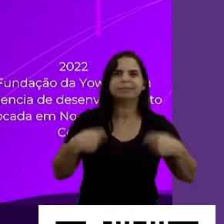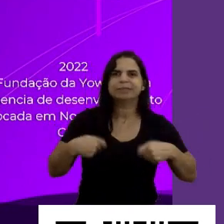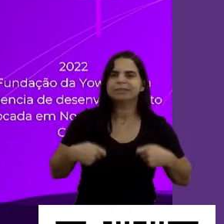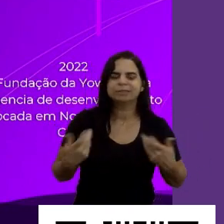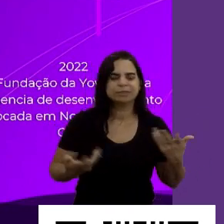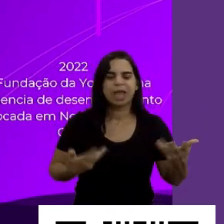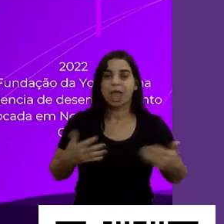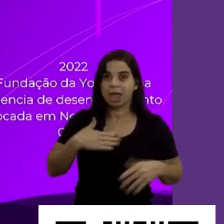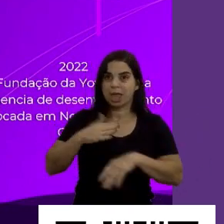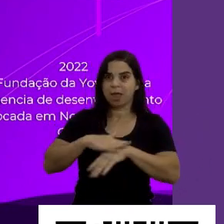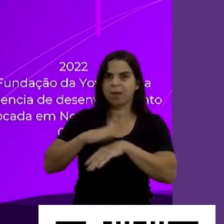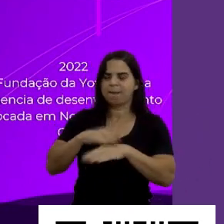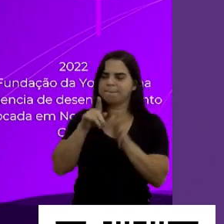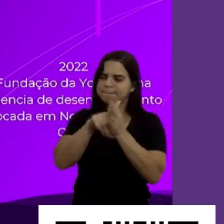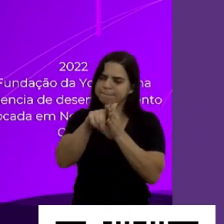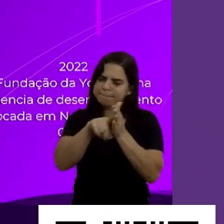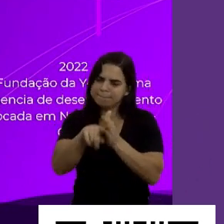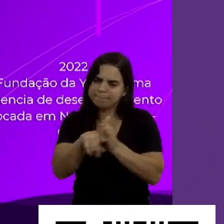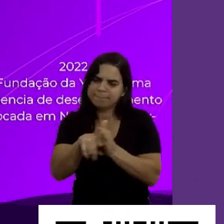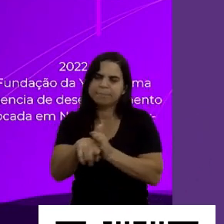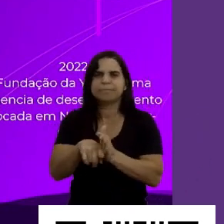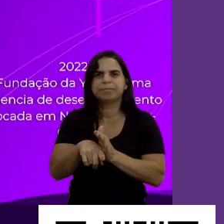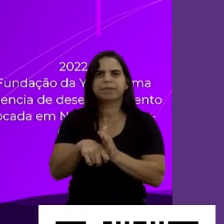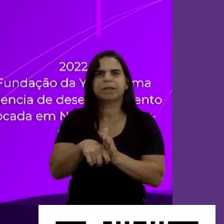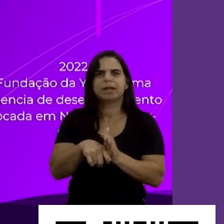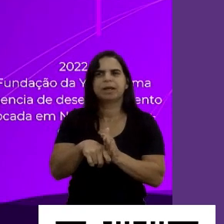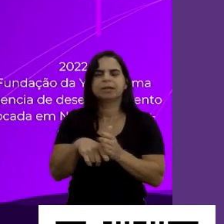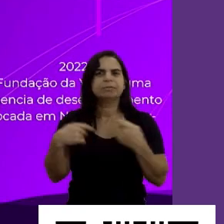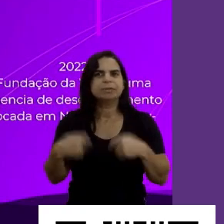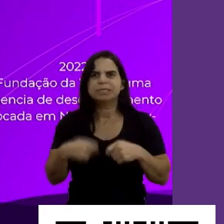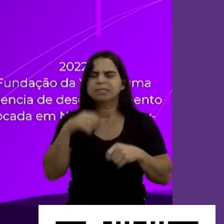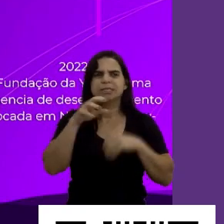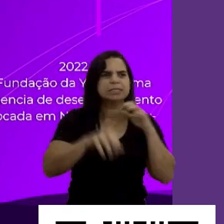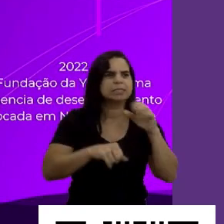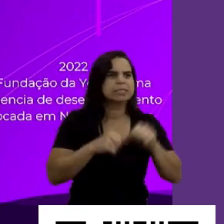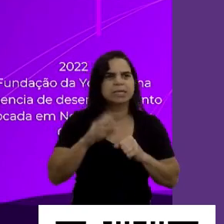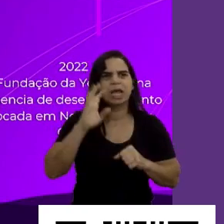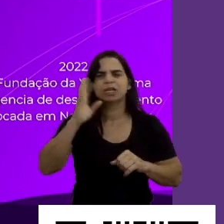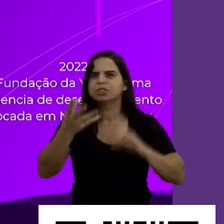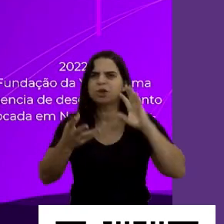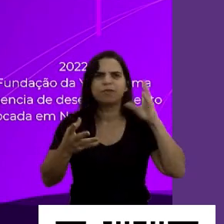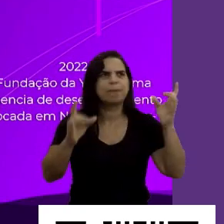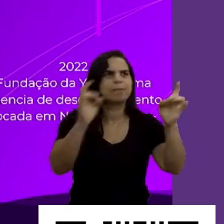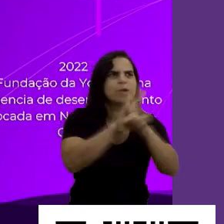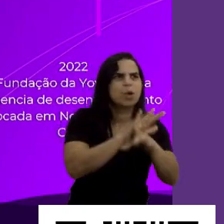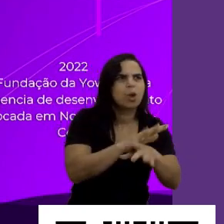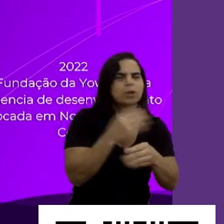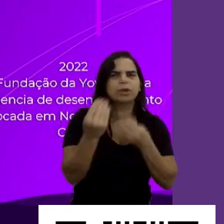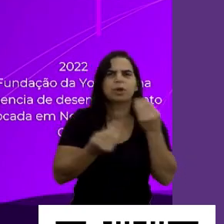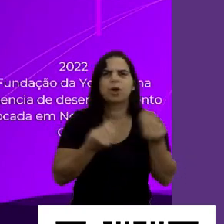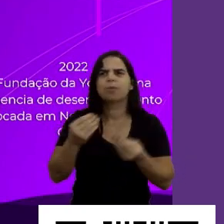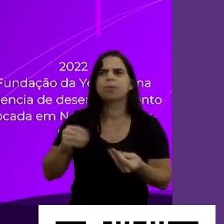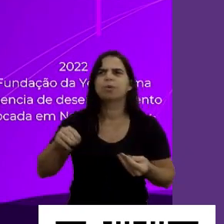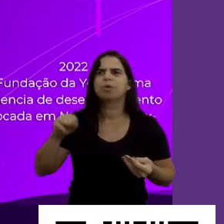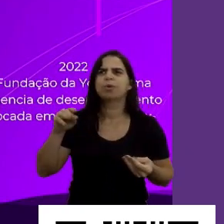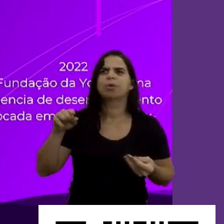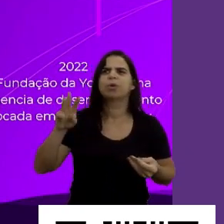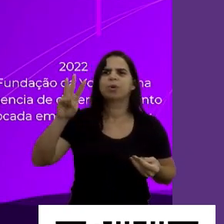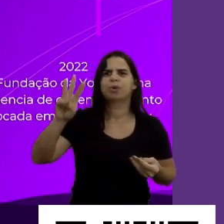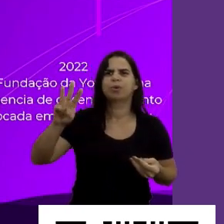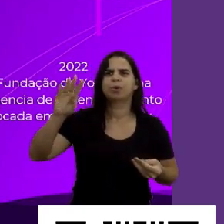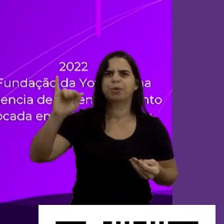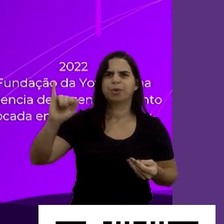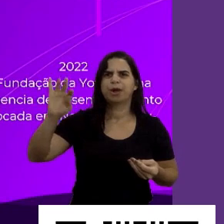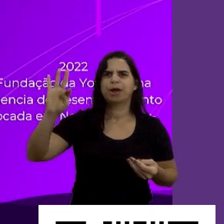pesquisando eu falei a gente tem nem que a gente vai atrás de soluções prontas chamadas de White Label entre outras